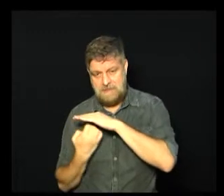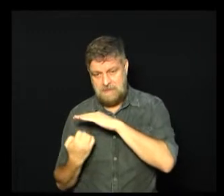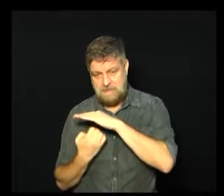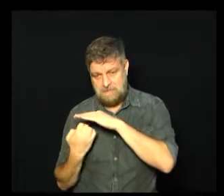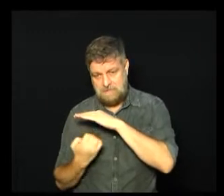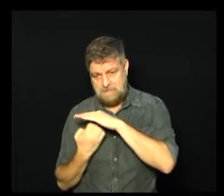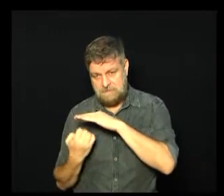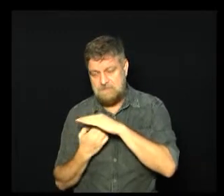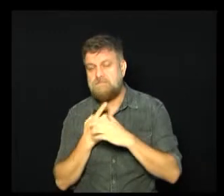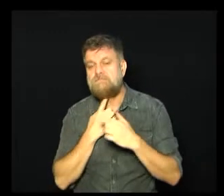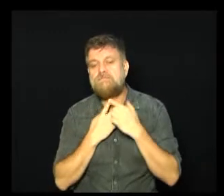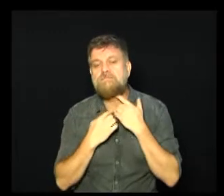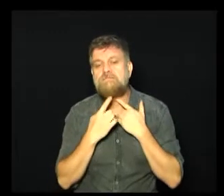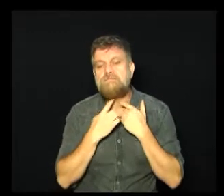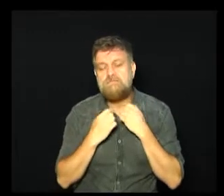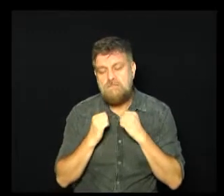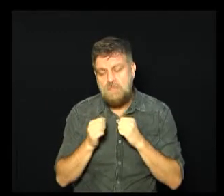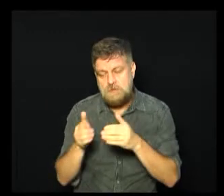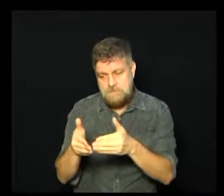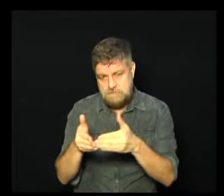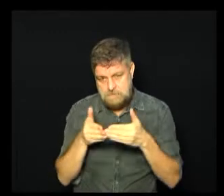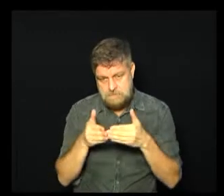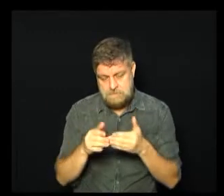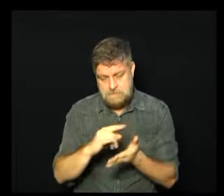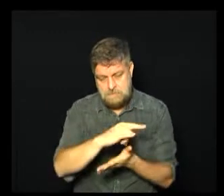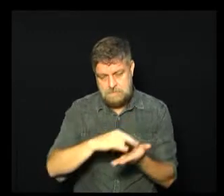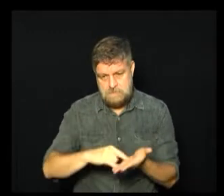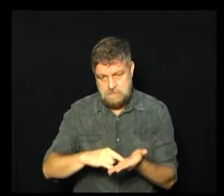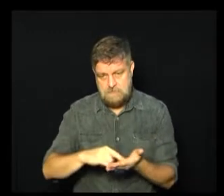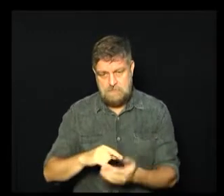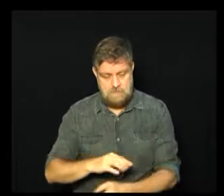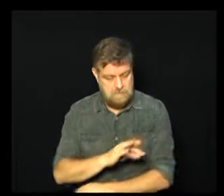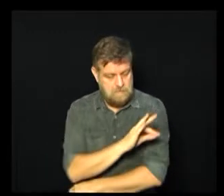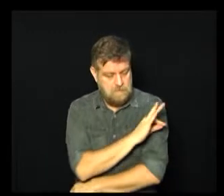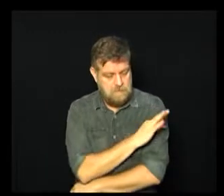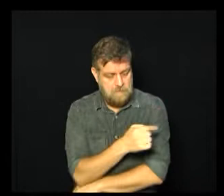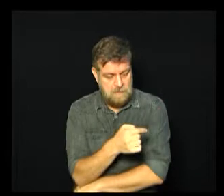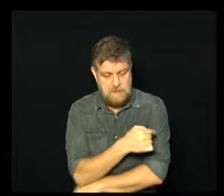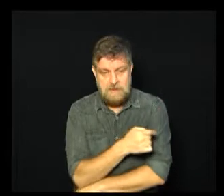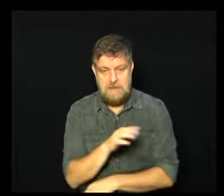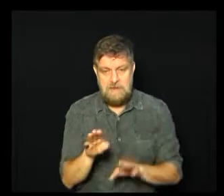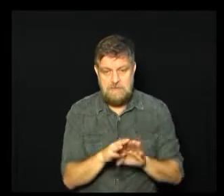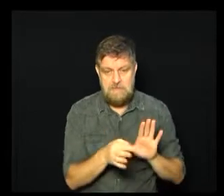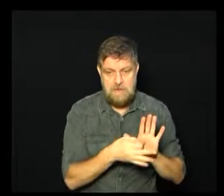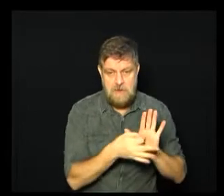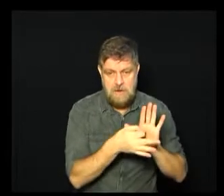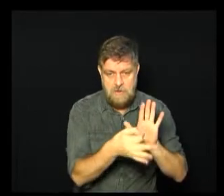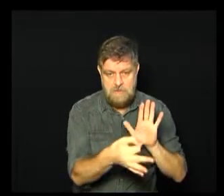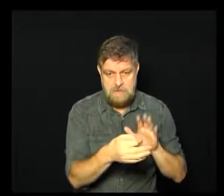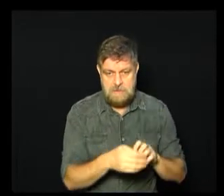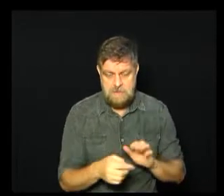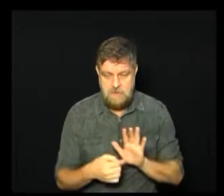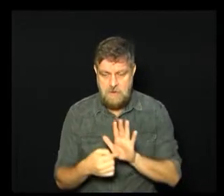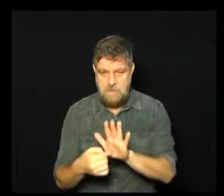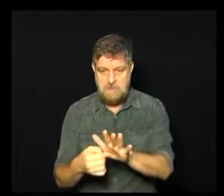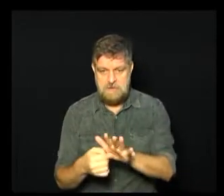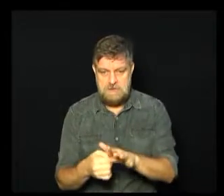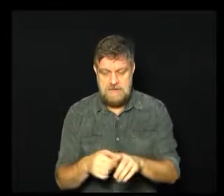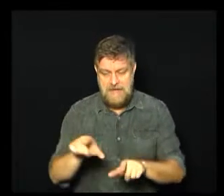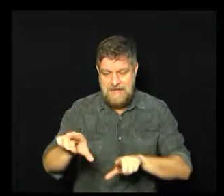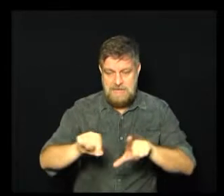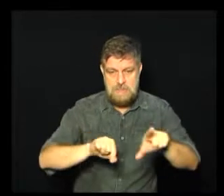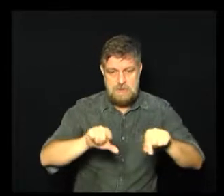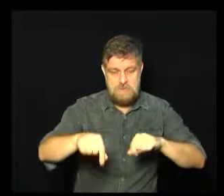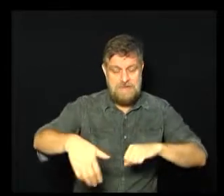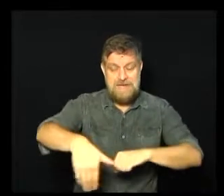assim o desejar, ou o poder público também pode sugerir ruas, e a gente já tem um estudo prévio nesse sentido,